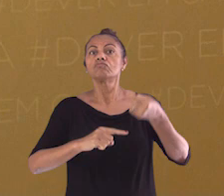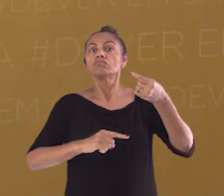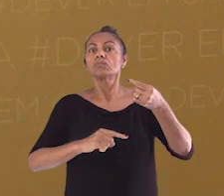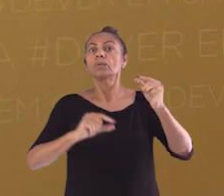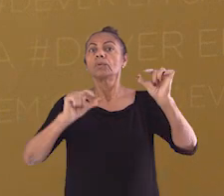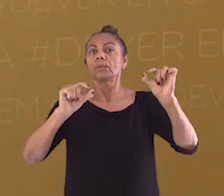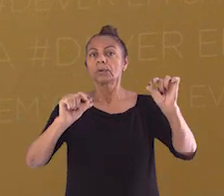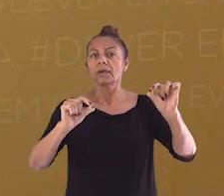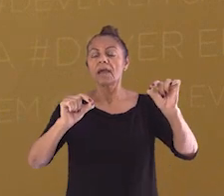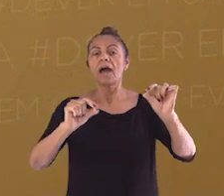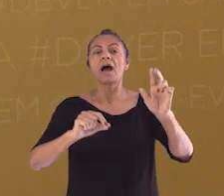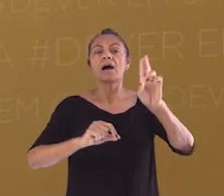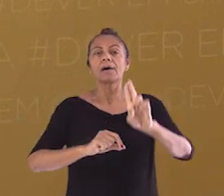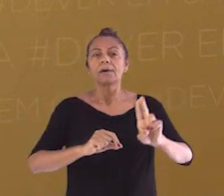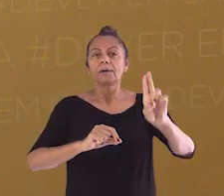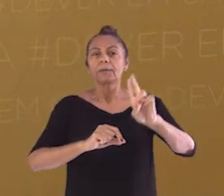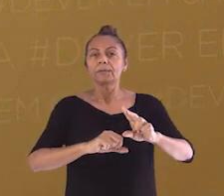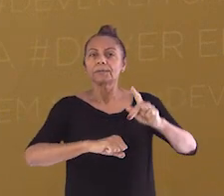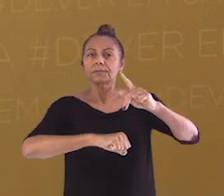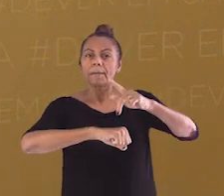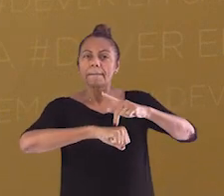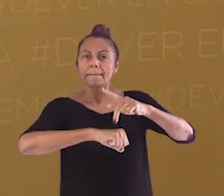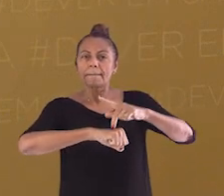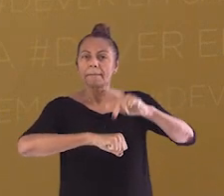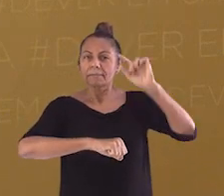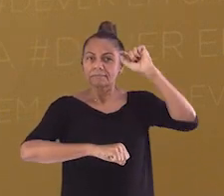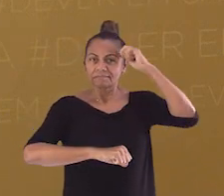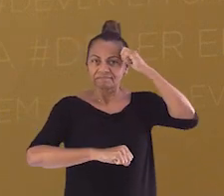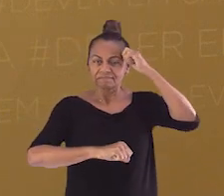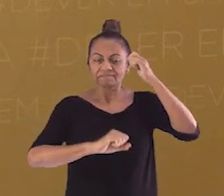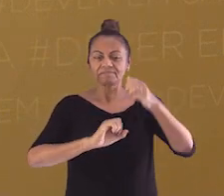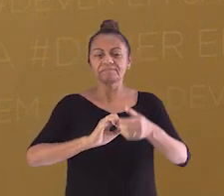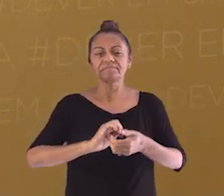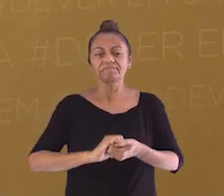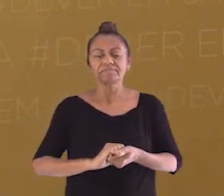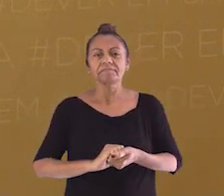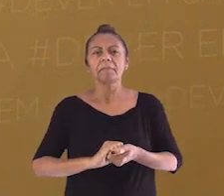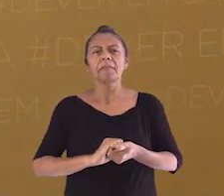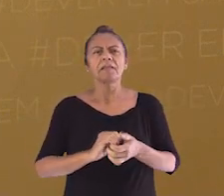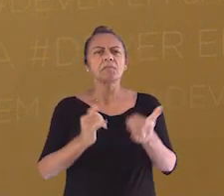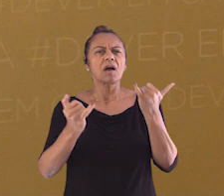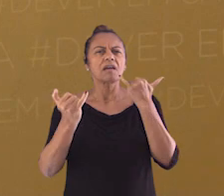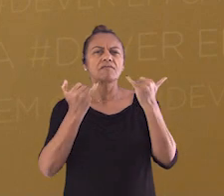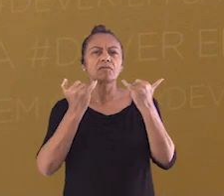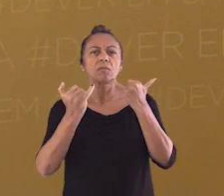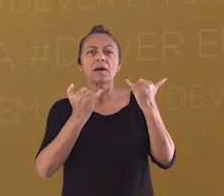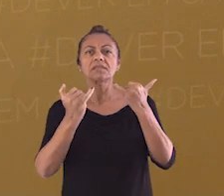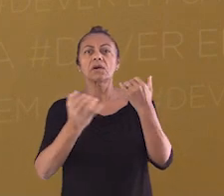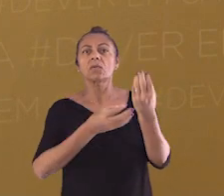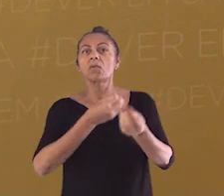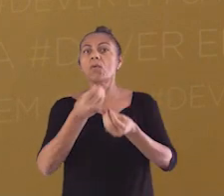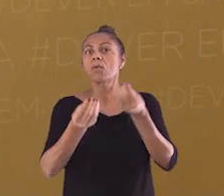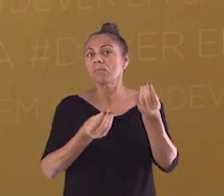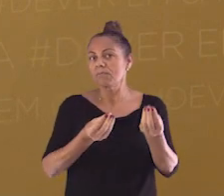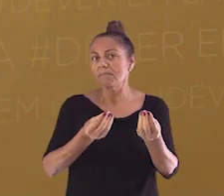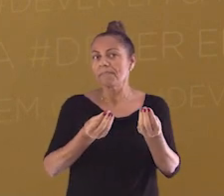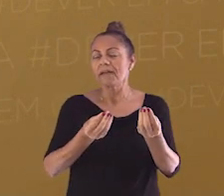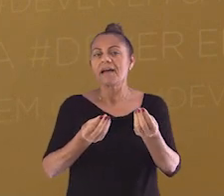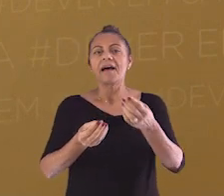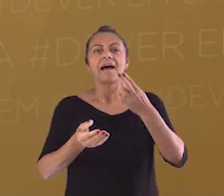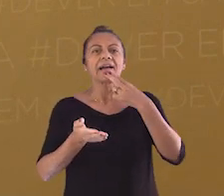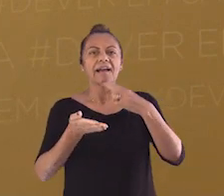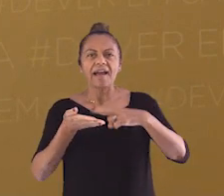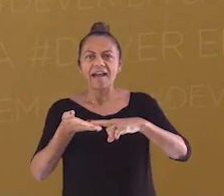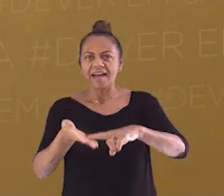carvão. A forma de comunicação e armazenamento de informações era por meio de cartas e